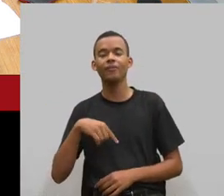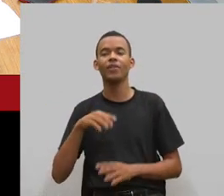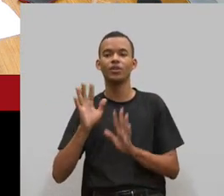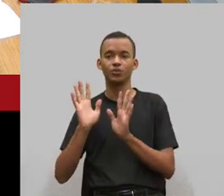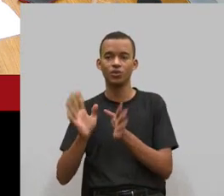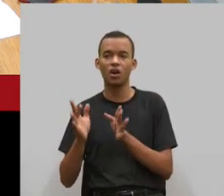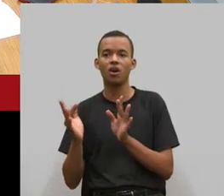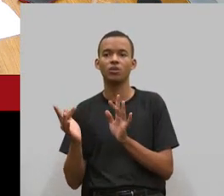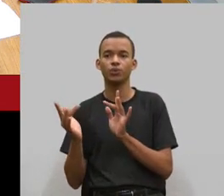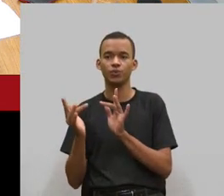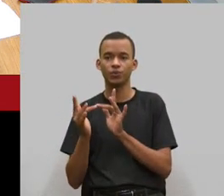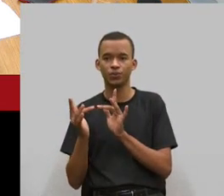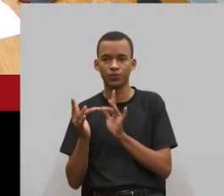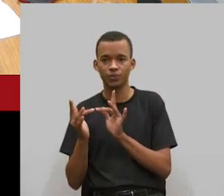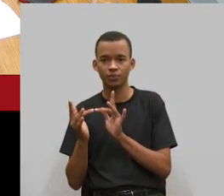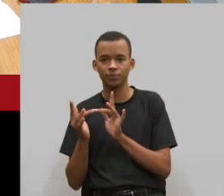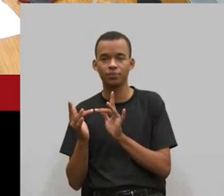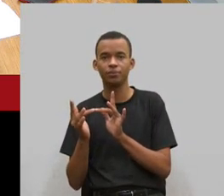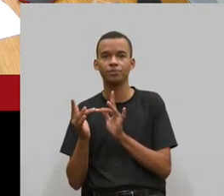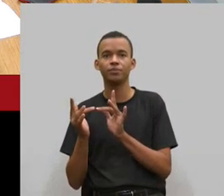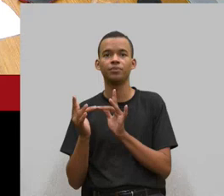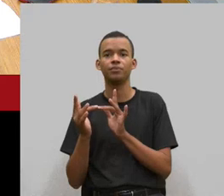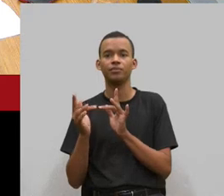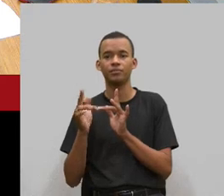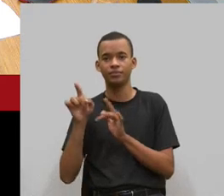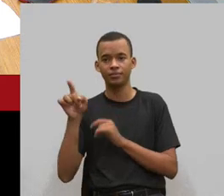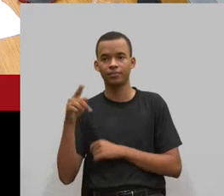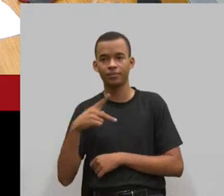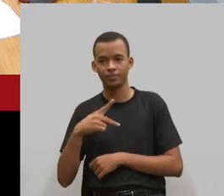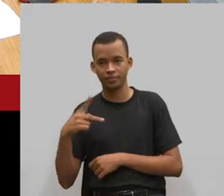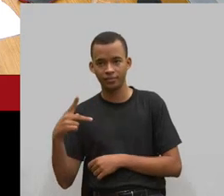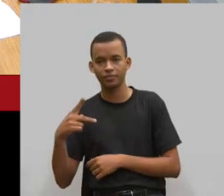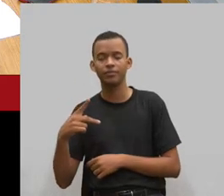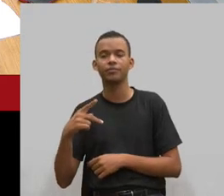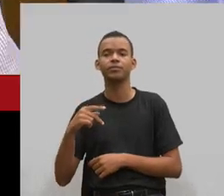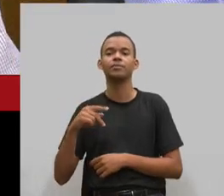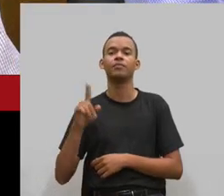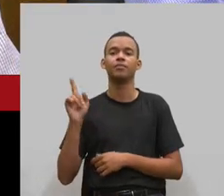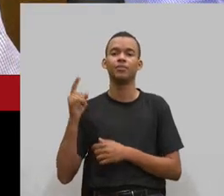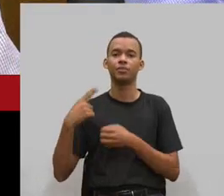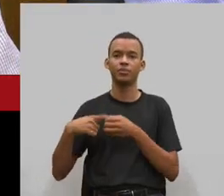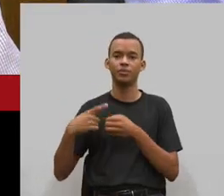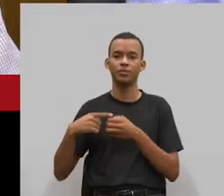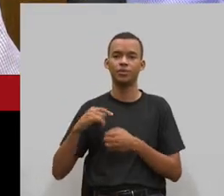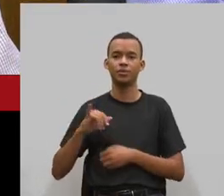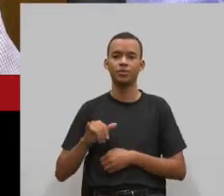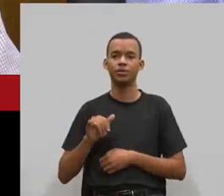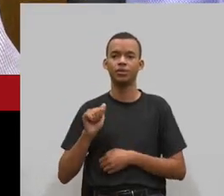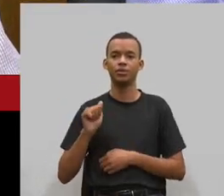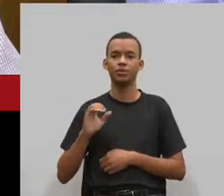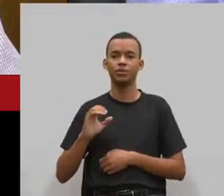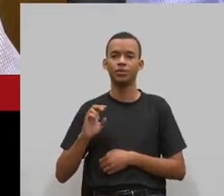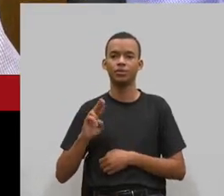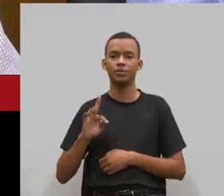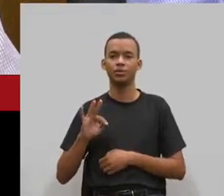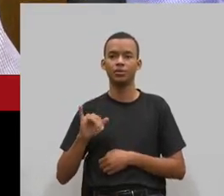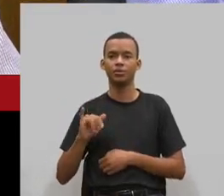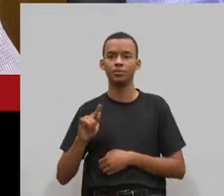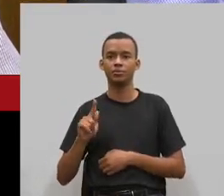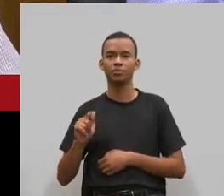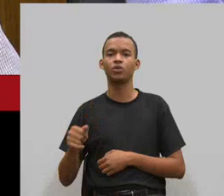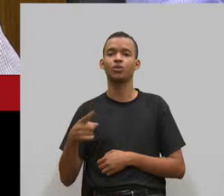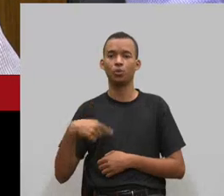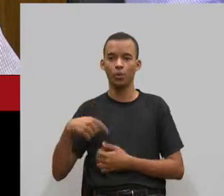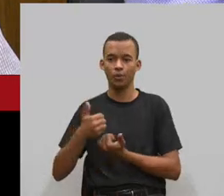deputado foi eleito nós apoiamos Deputado de Jacutinga E acertemos mais uma vez que Deus abençoe Deputado